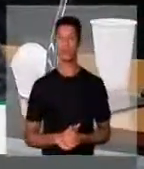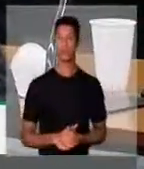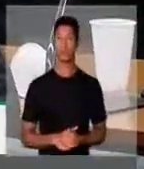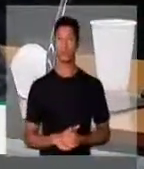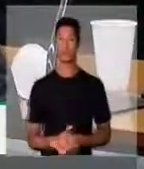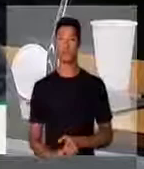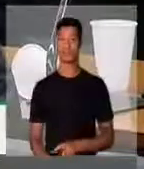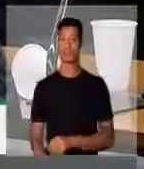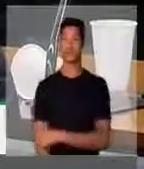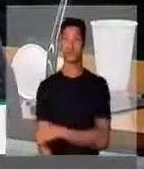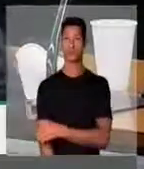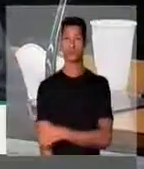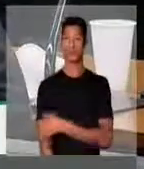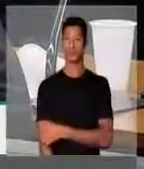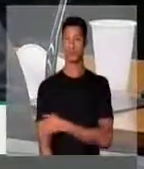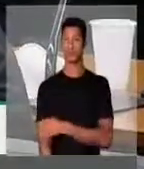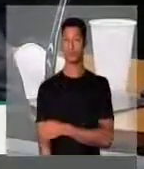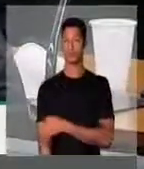presidente,